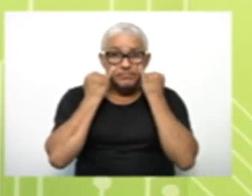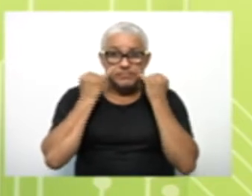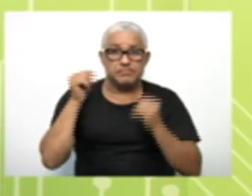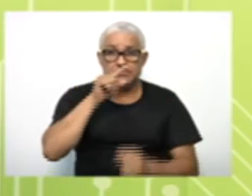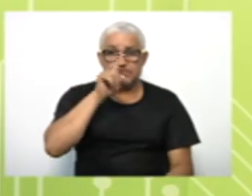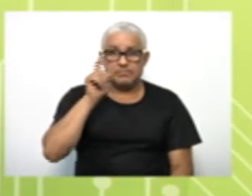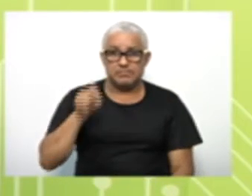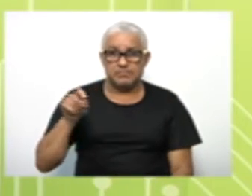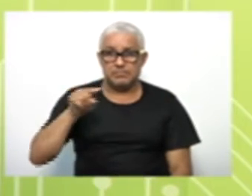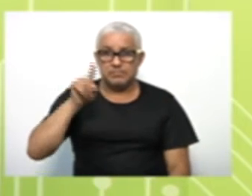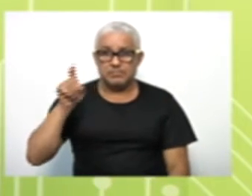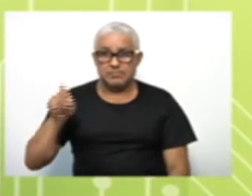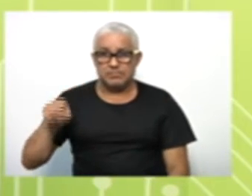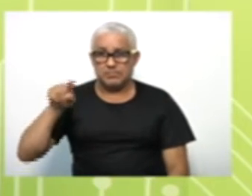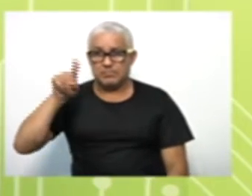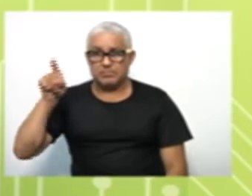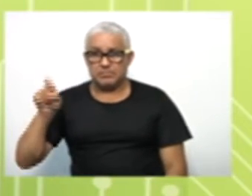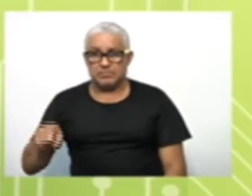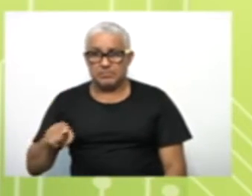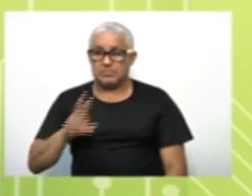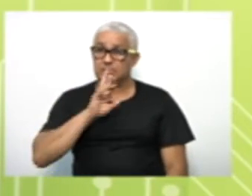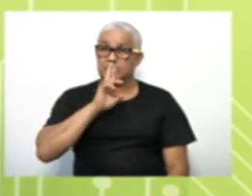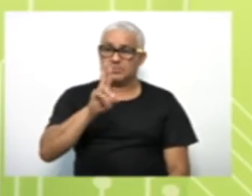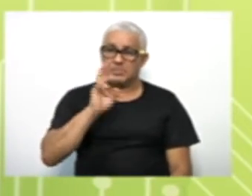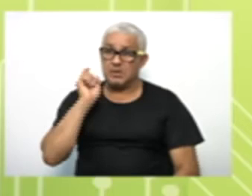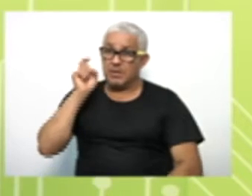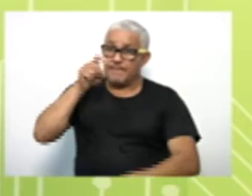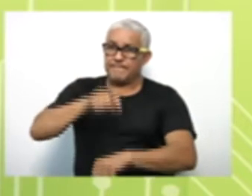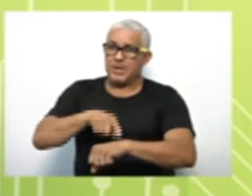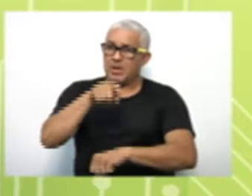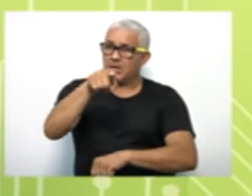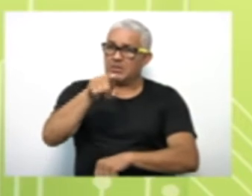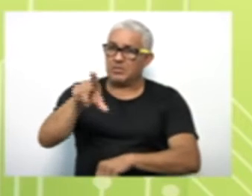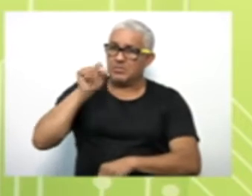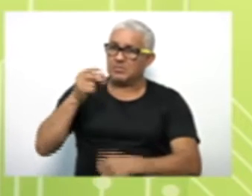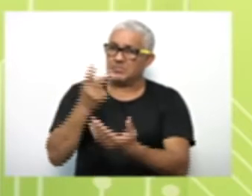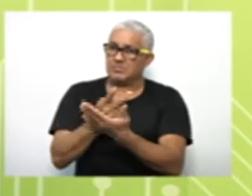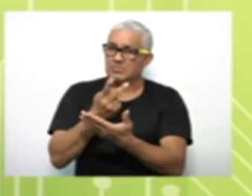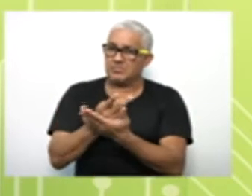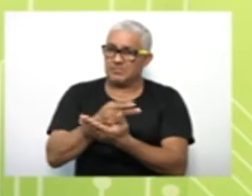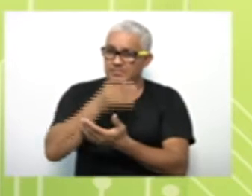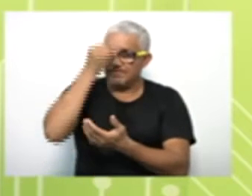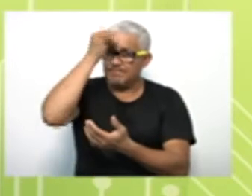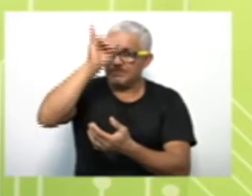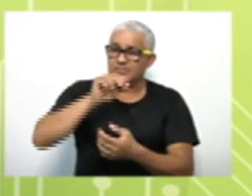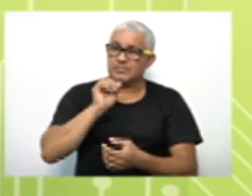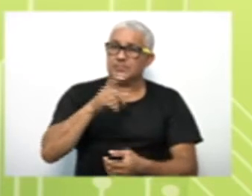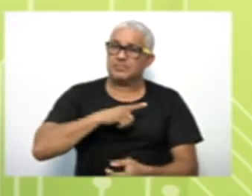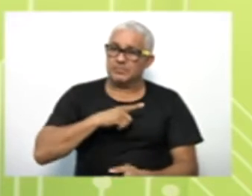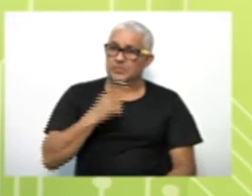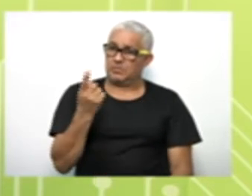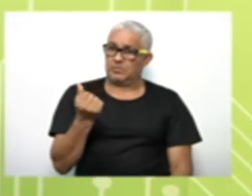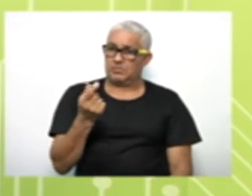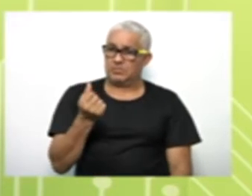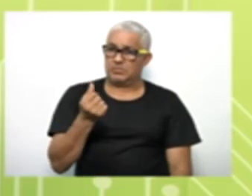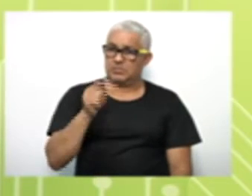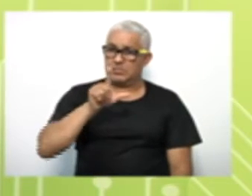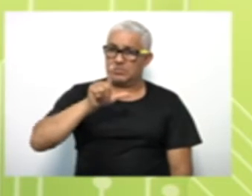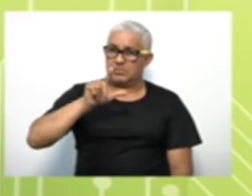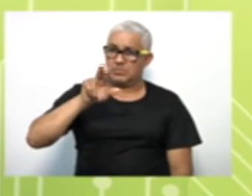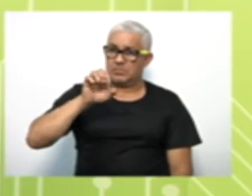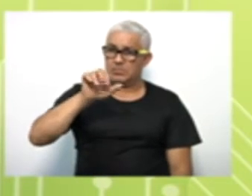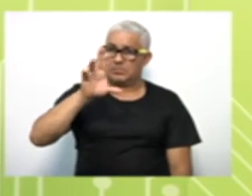questionamentos que precisam ser respondidos para que nesse momento você não faça a escolha errada. Então, se eu tenho dividendos, se eu estou com lucro e eu